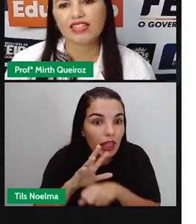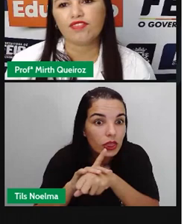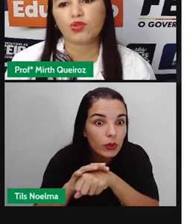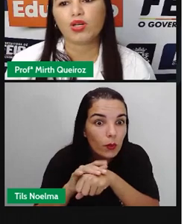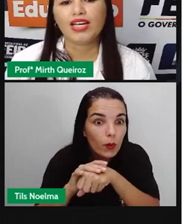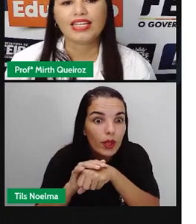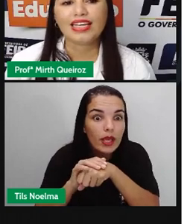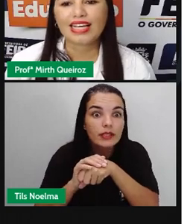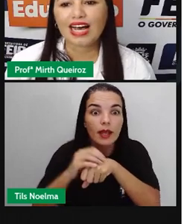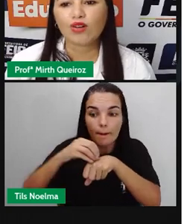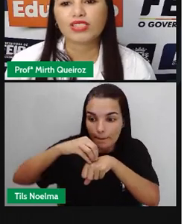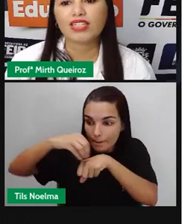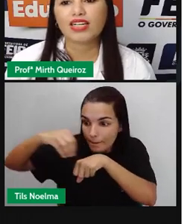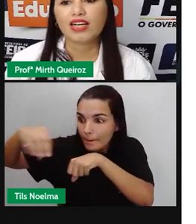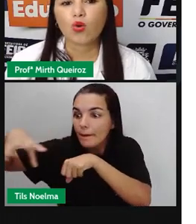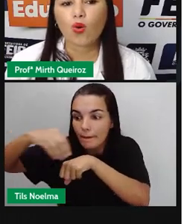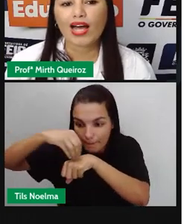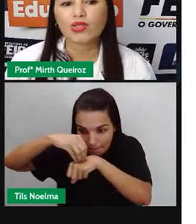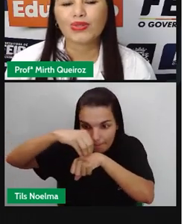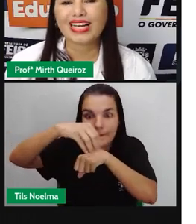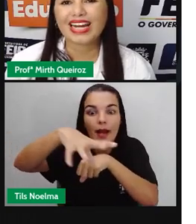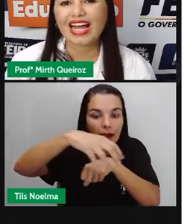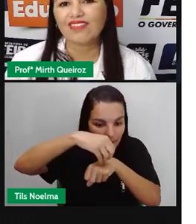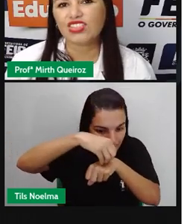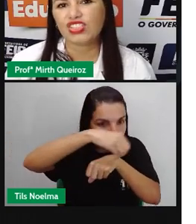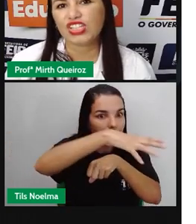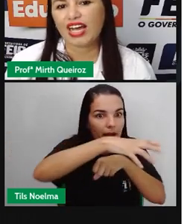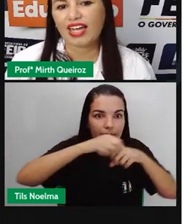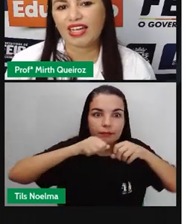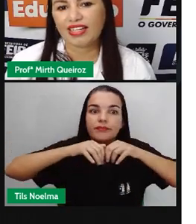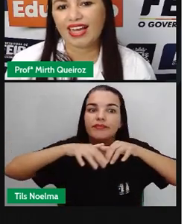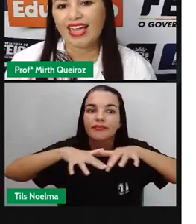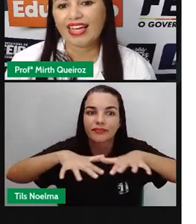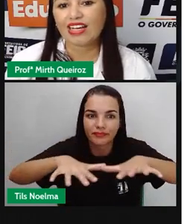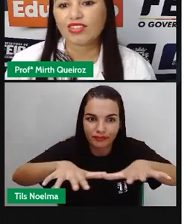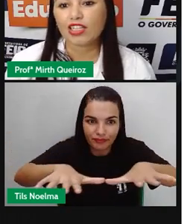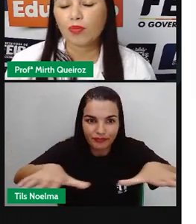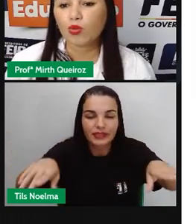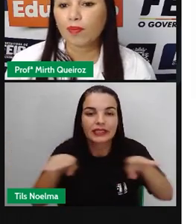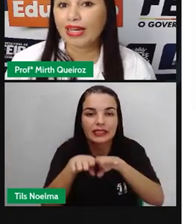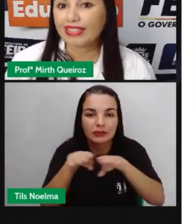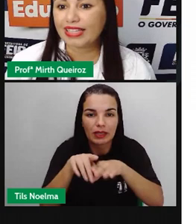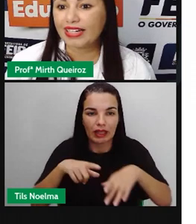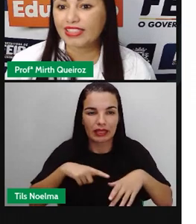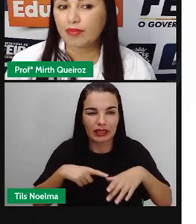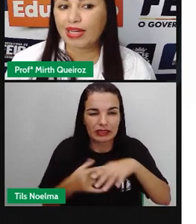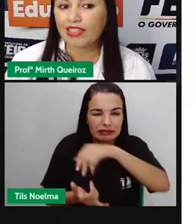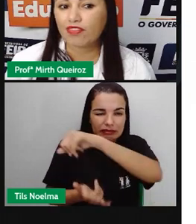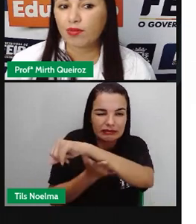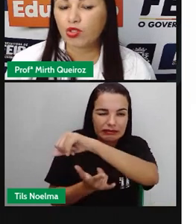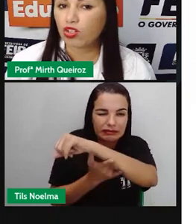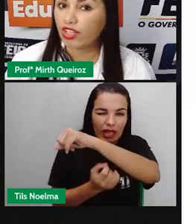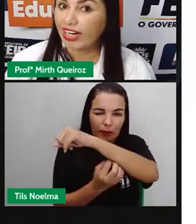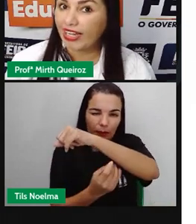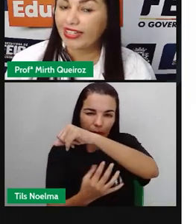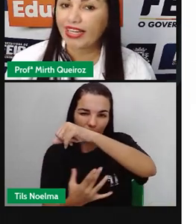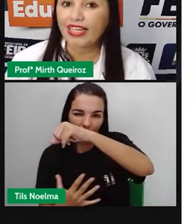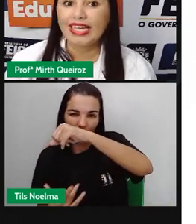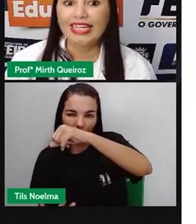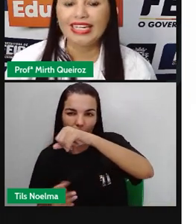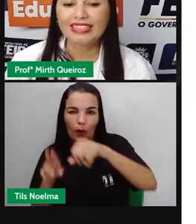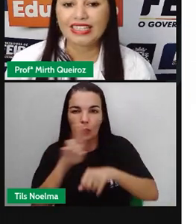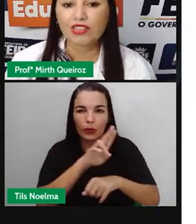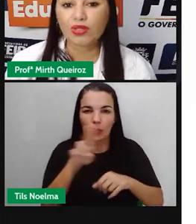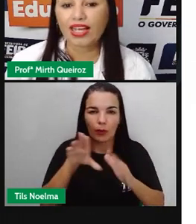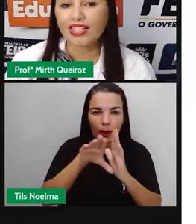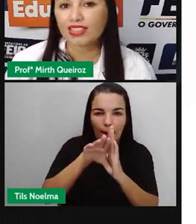transmissível que causa quadro grave de diarreia é causada por uma bactéria chamada vive o qual é